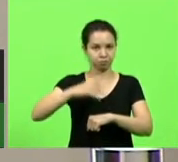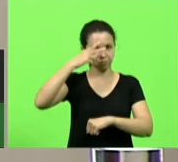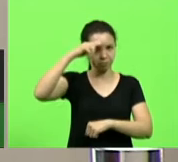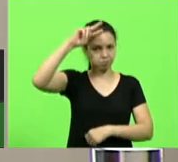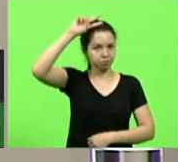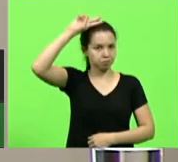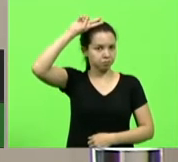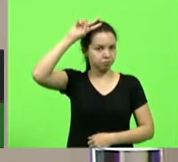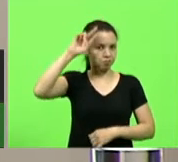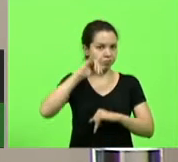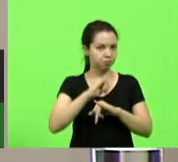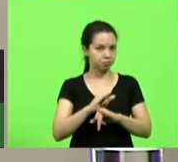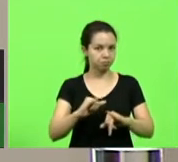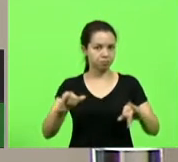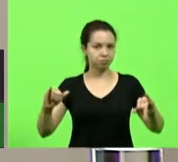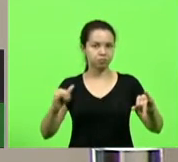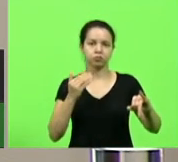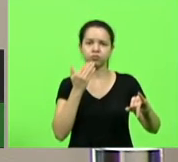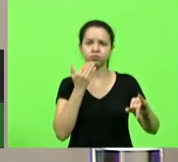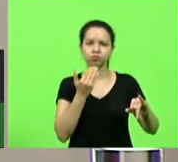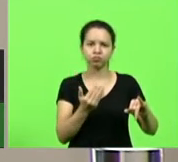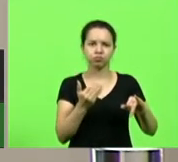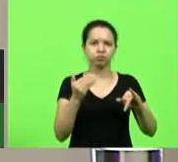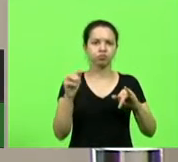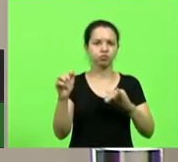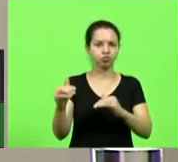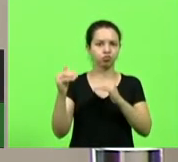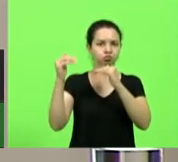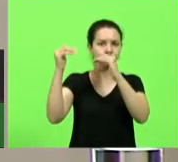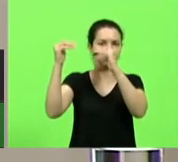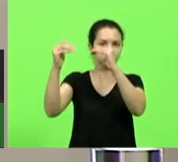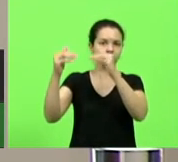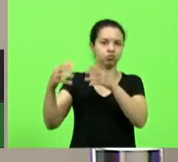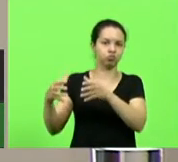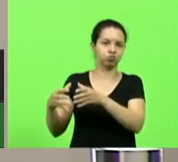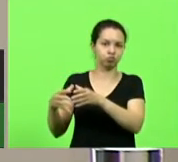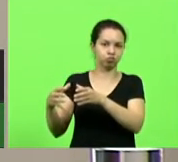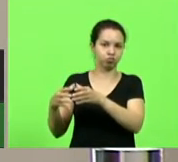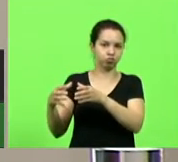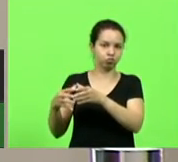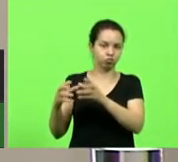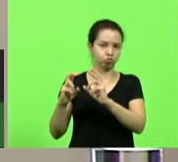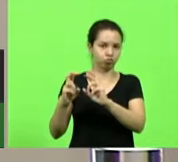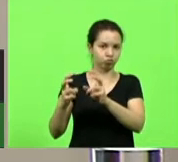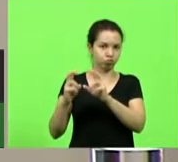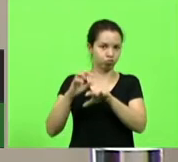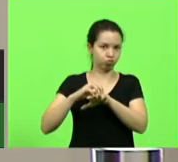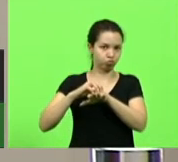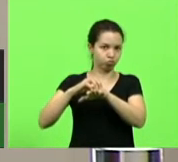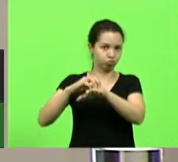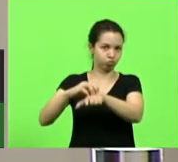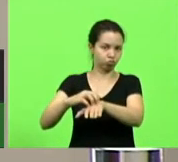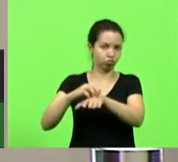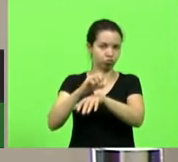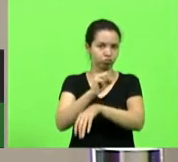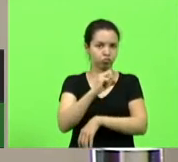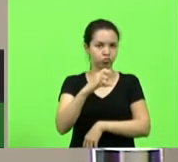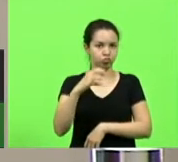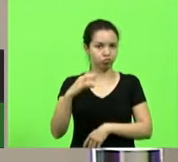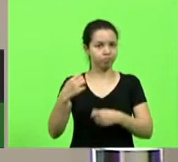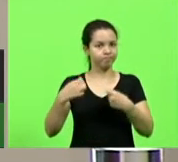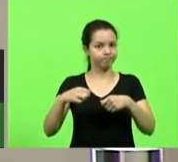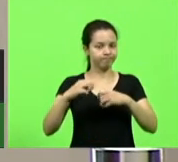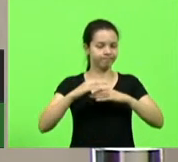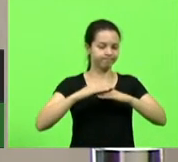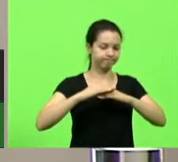Preso, manifestando apelo à superintendência do Departamento Nacional de Transportes de Santa Catarina à pavimentação da